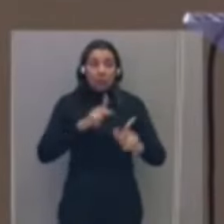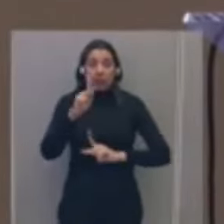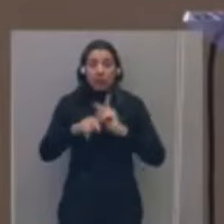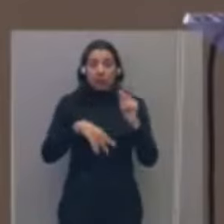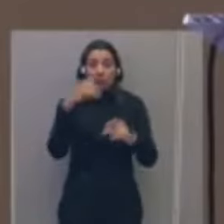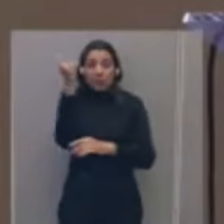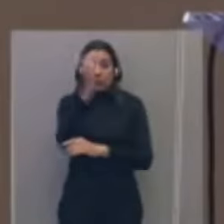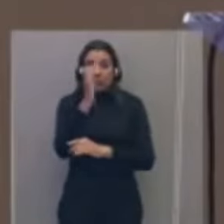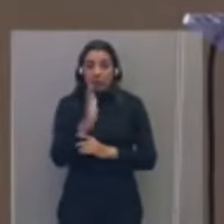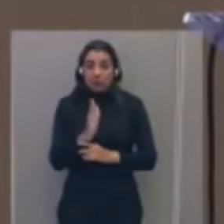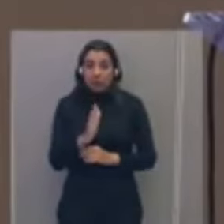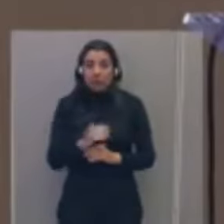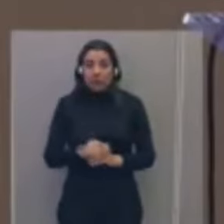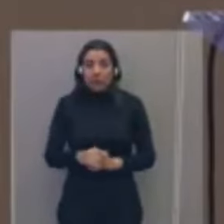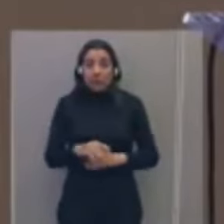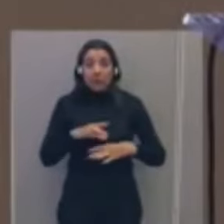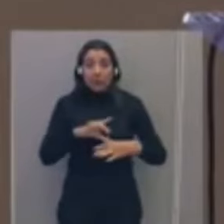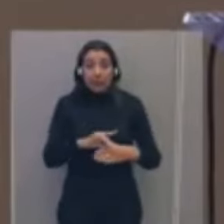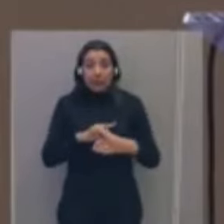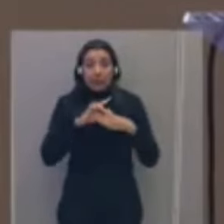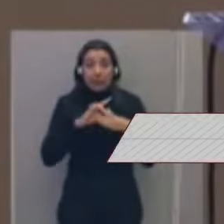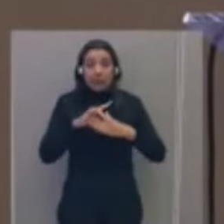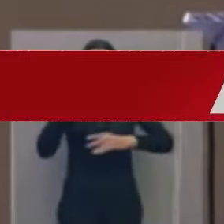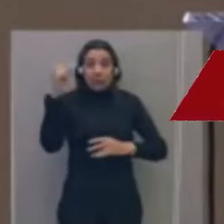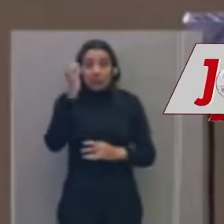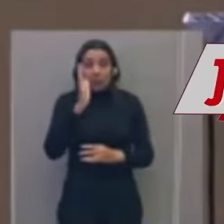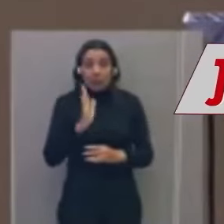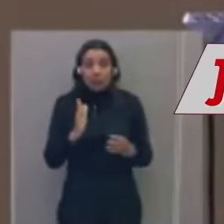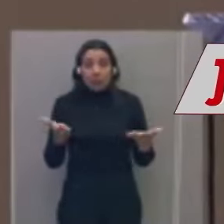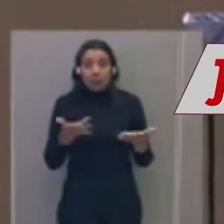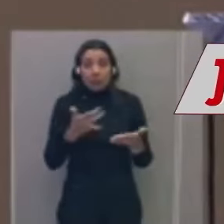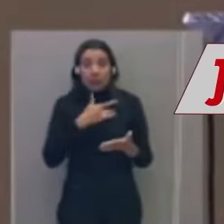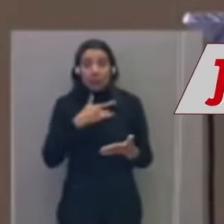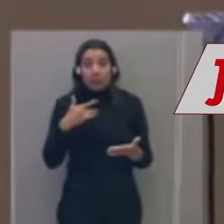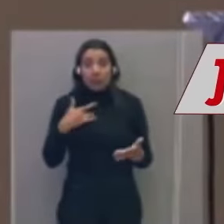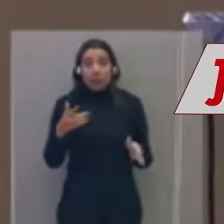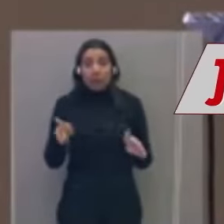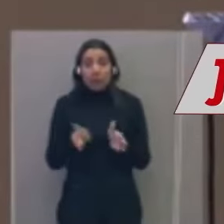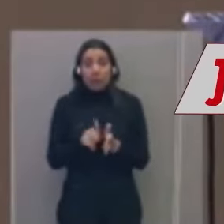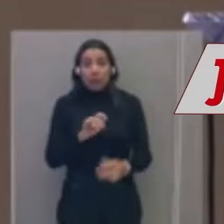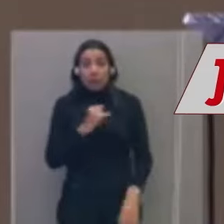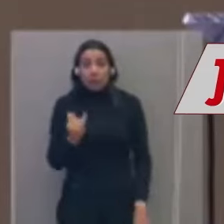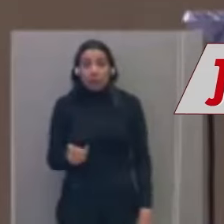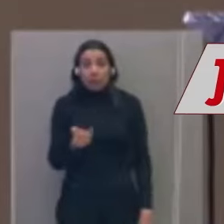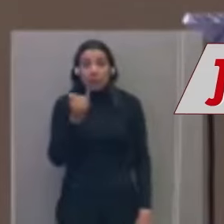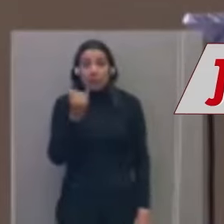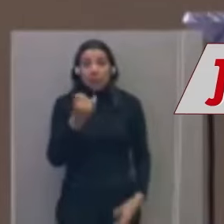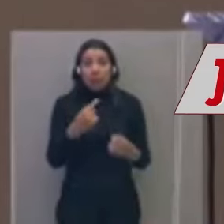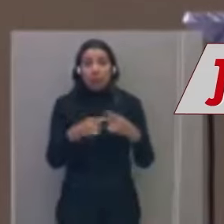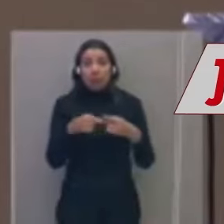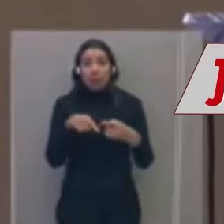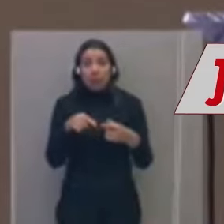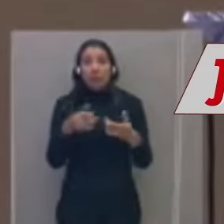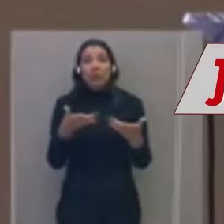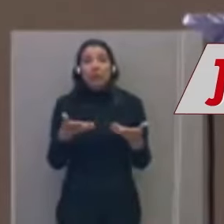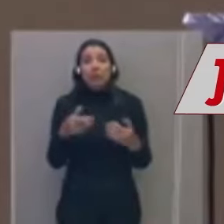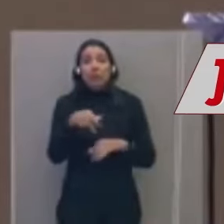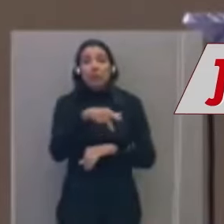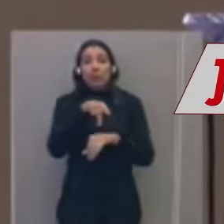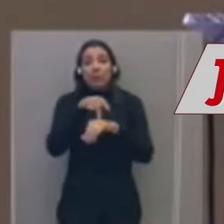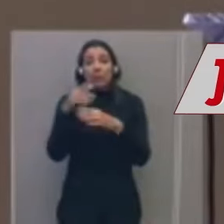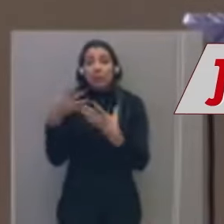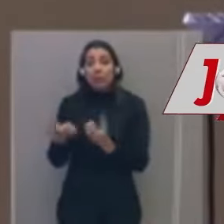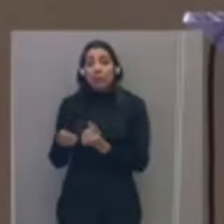essas doenças nas Américas. A liderança do Brasil em matéria de saúde é particularmente importante neste ano, à medida em que o